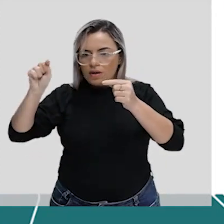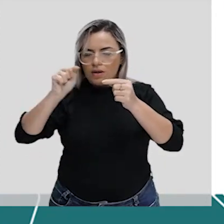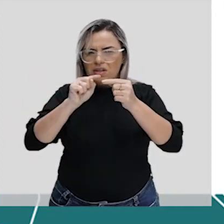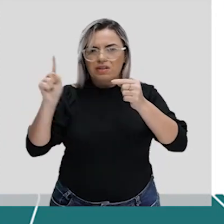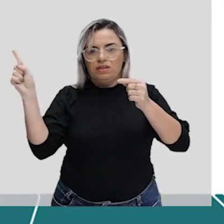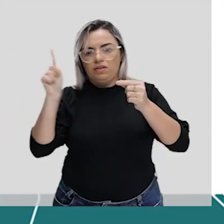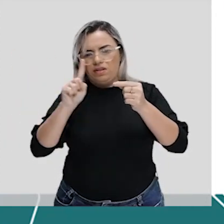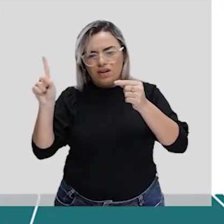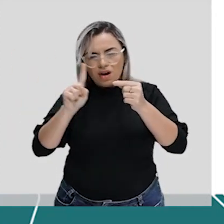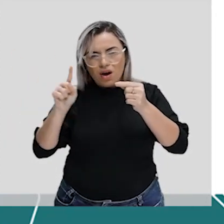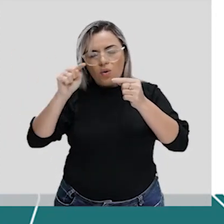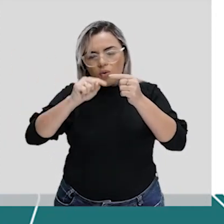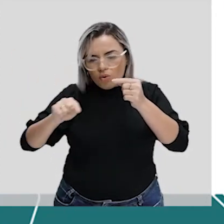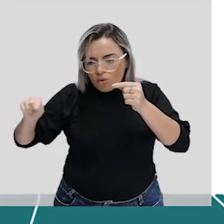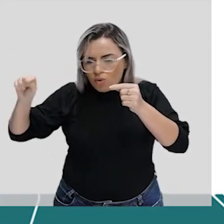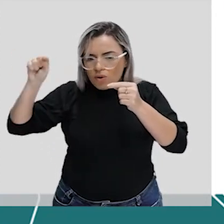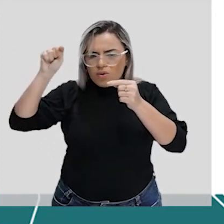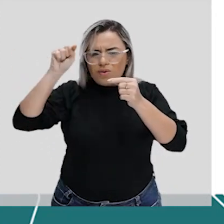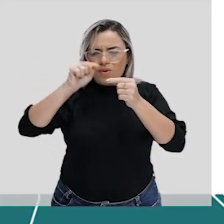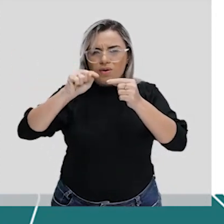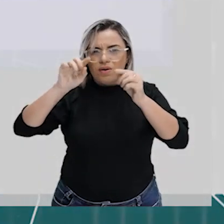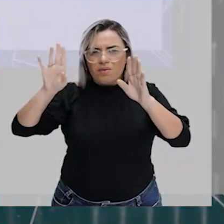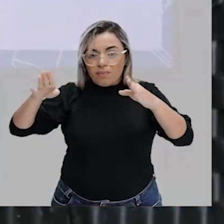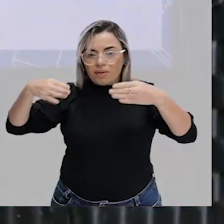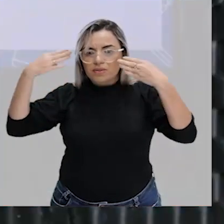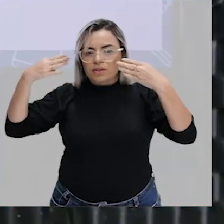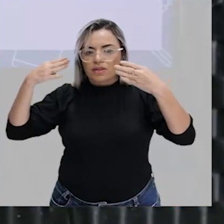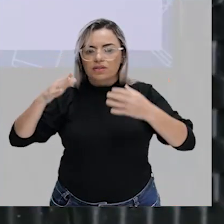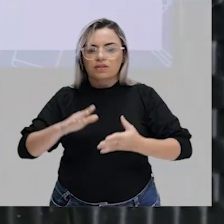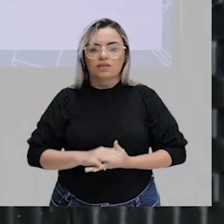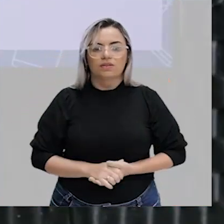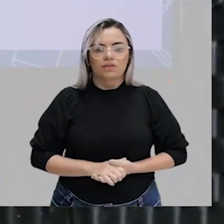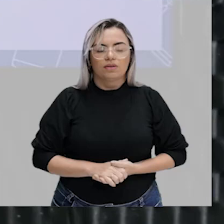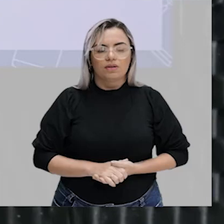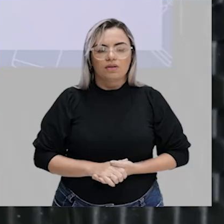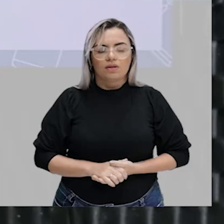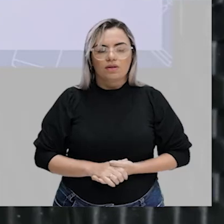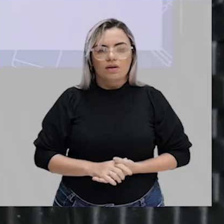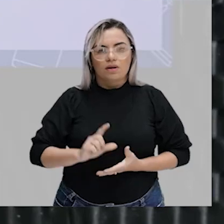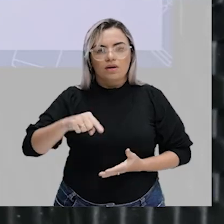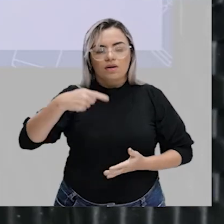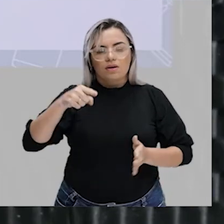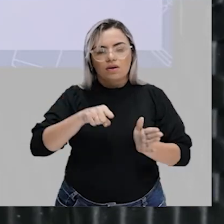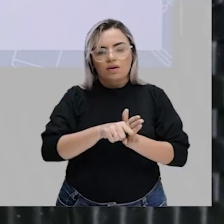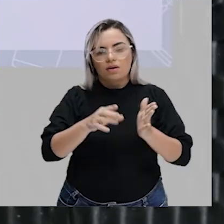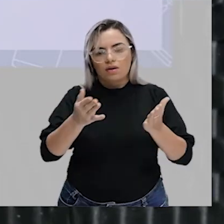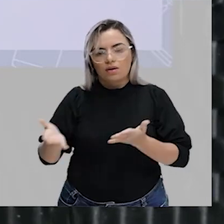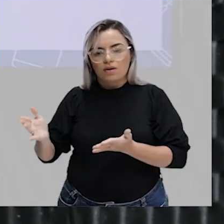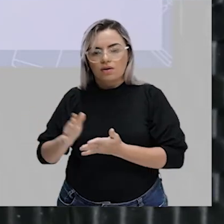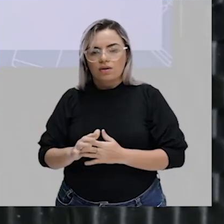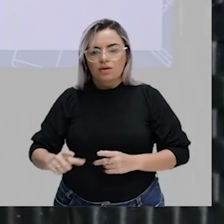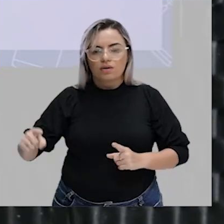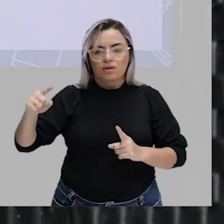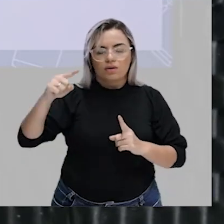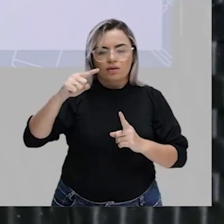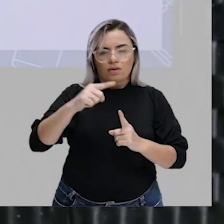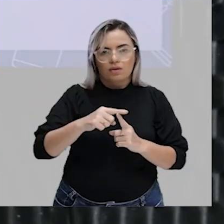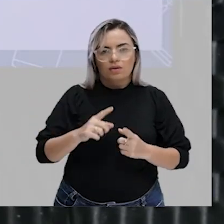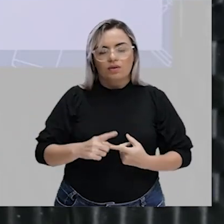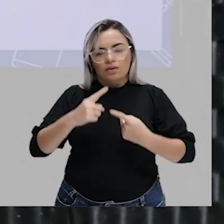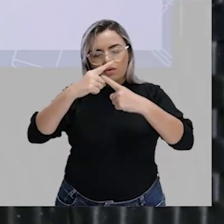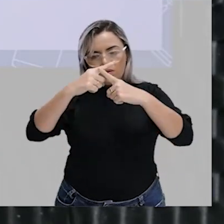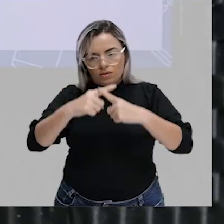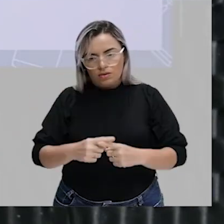questão, circula esse não para chamar a atenção de vocês. Qual das modalidades abaixo